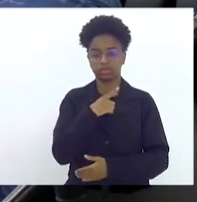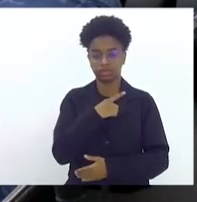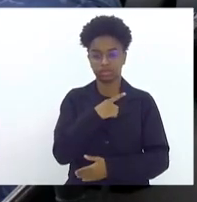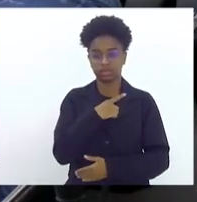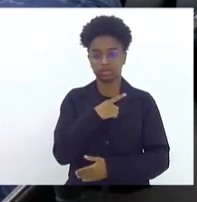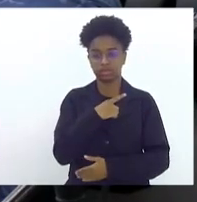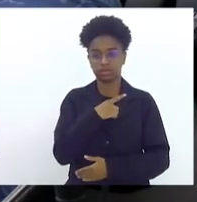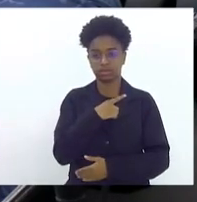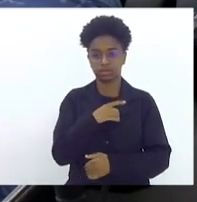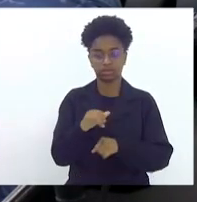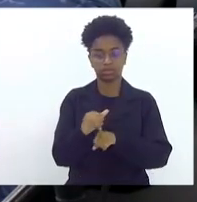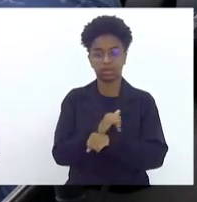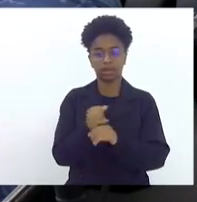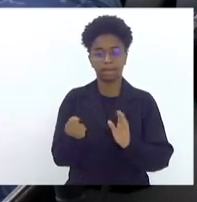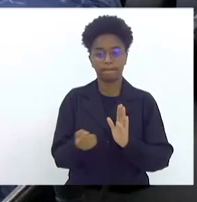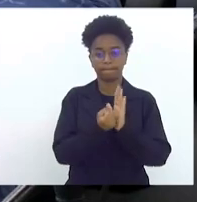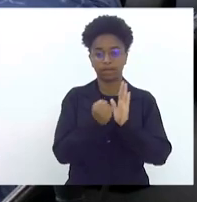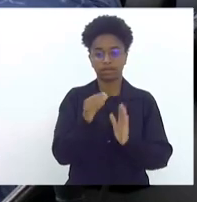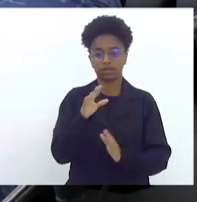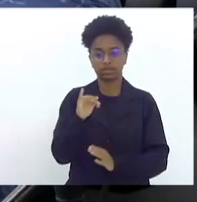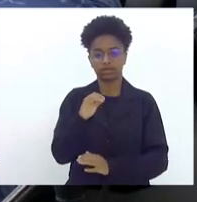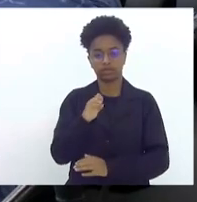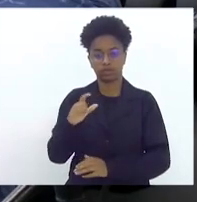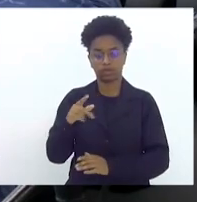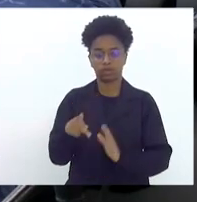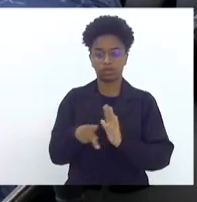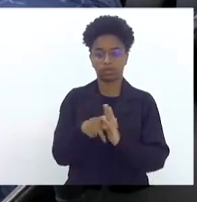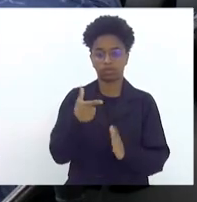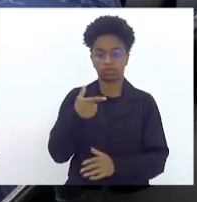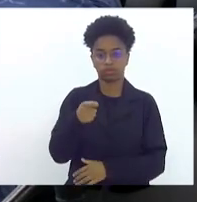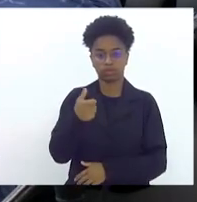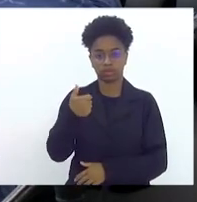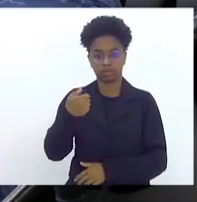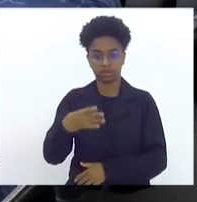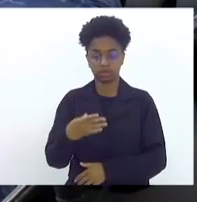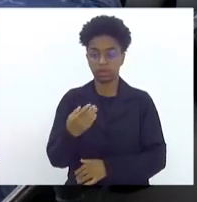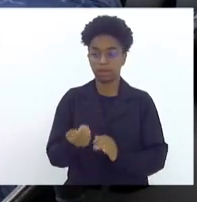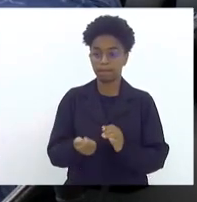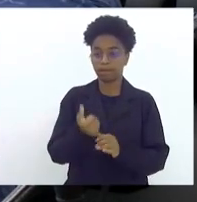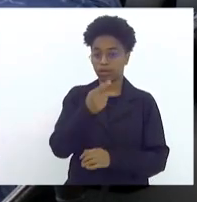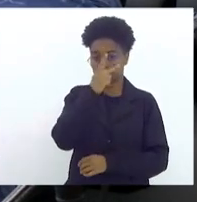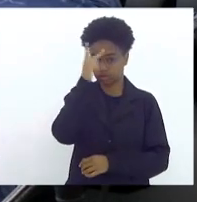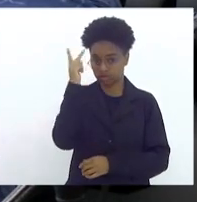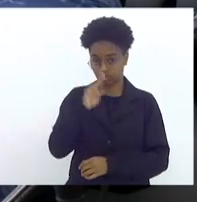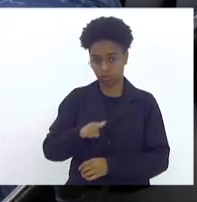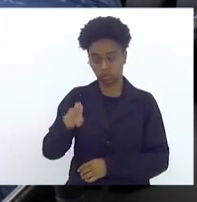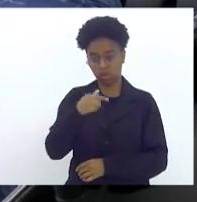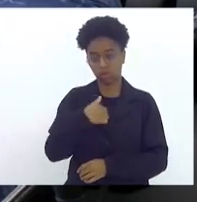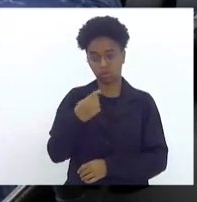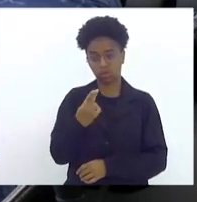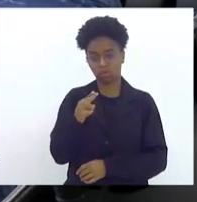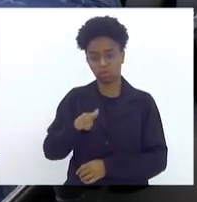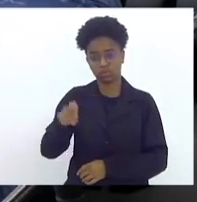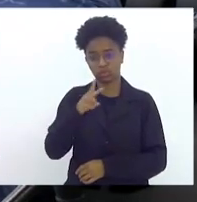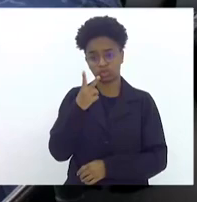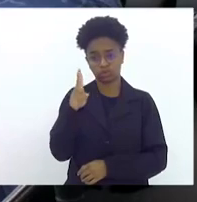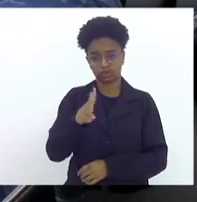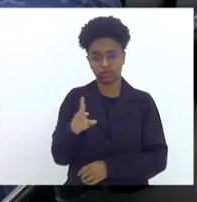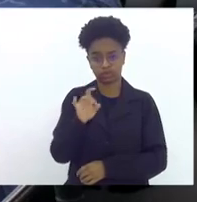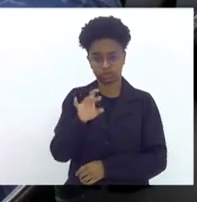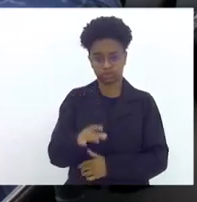do Marco civil na internet que é de 2014 que pouca gente usa Aliás eu só usei duas vezes na minha vida também obrigado